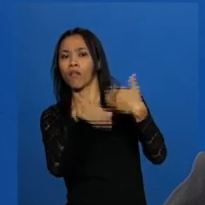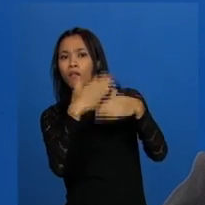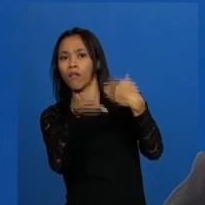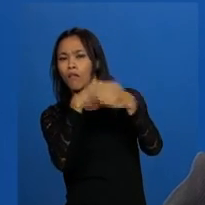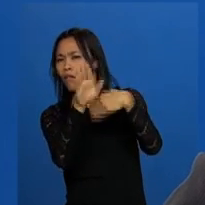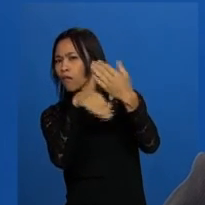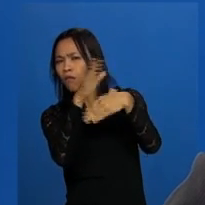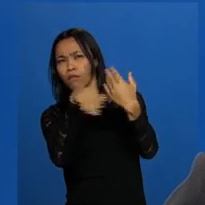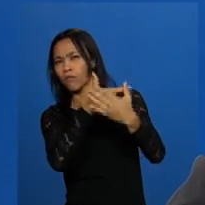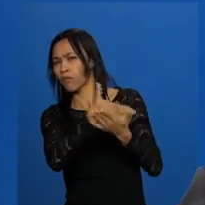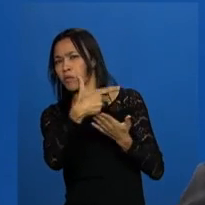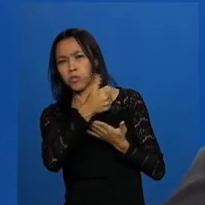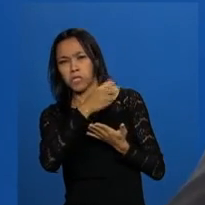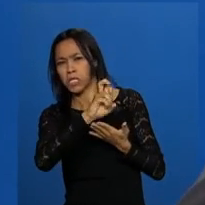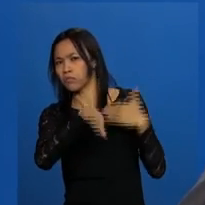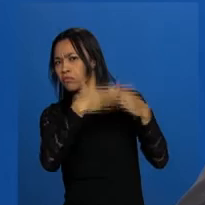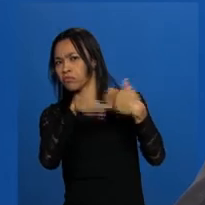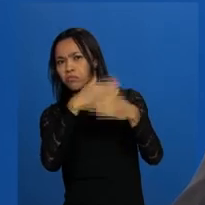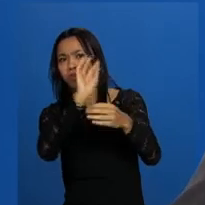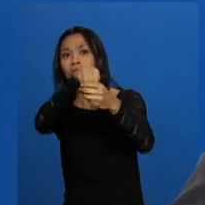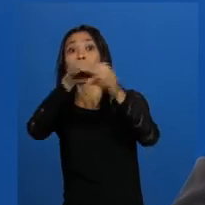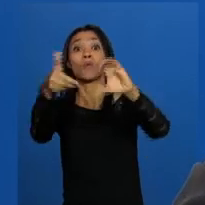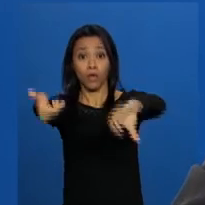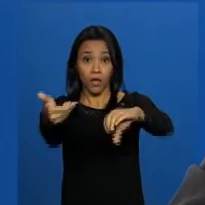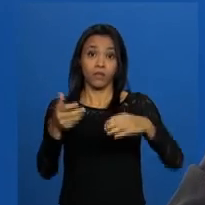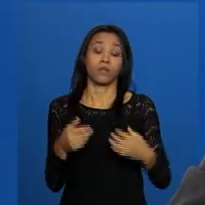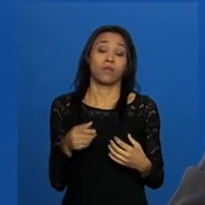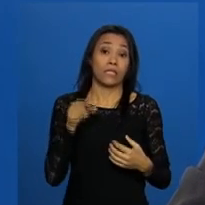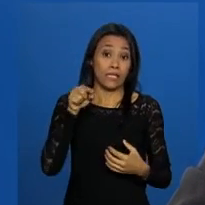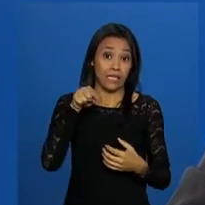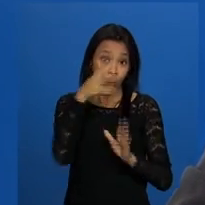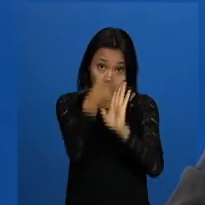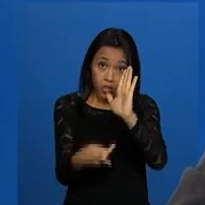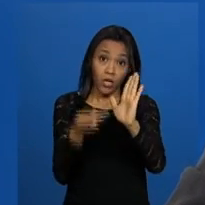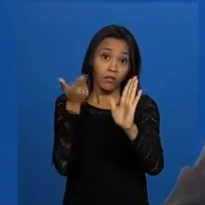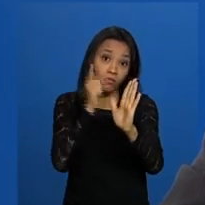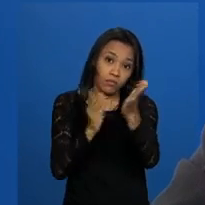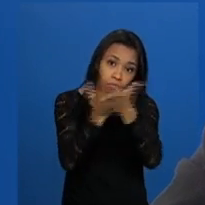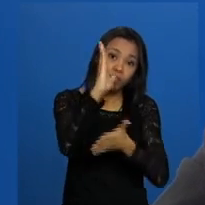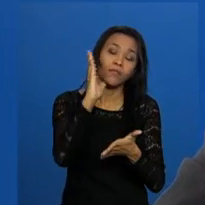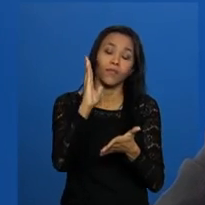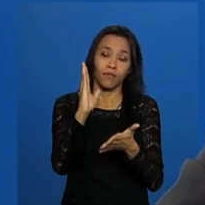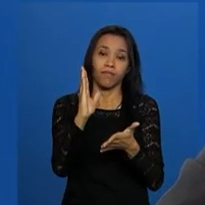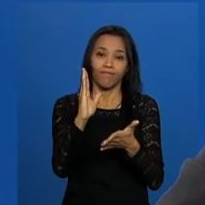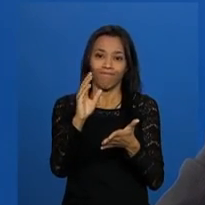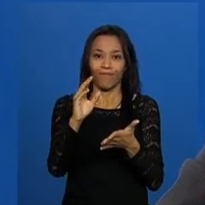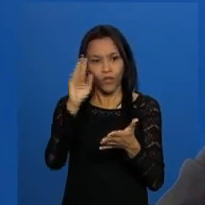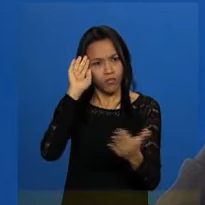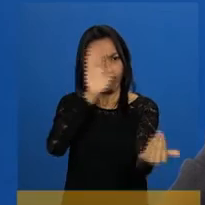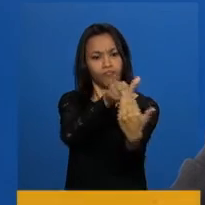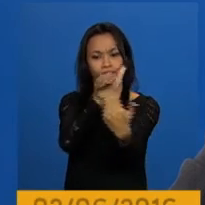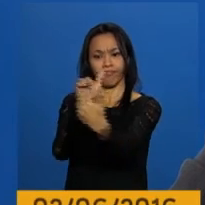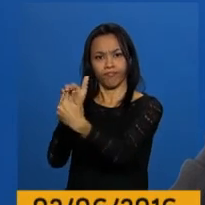desde 2015 e que a aprovação daqueles projetos ocorreu dentro de um entendimento